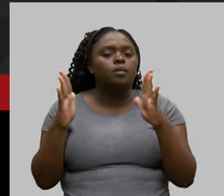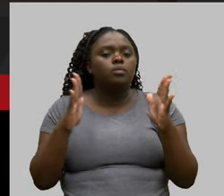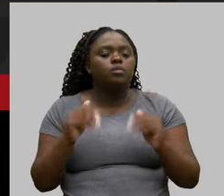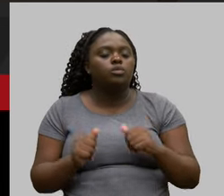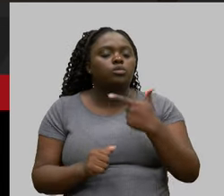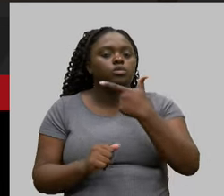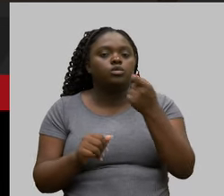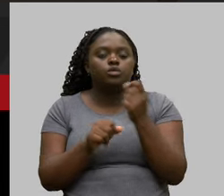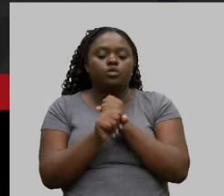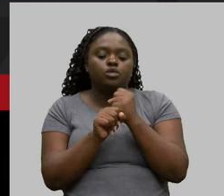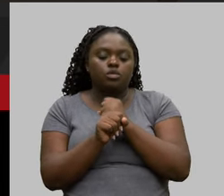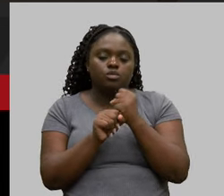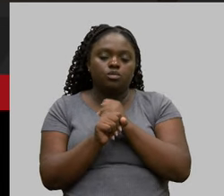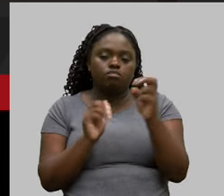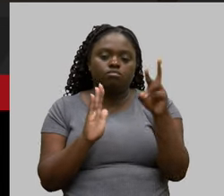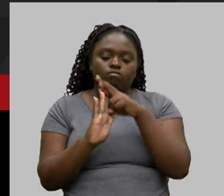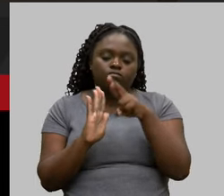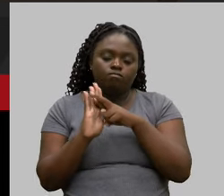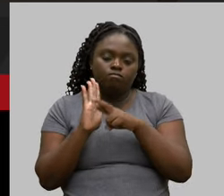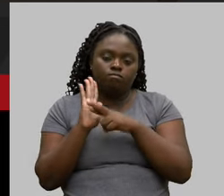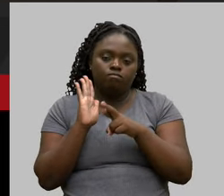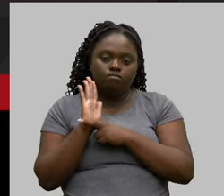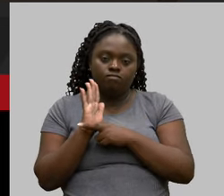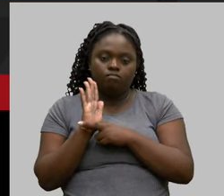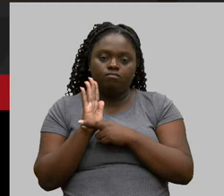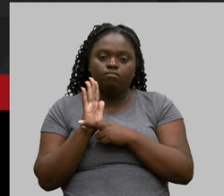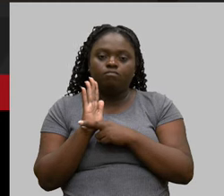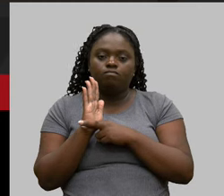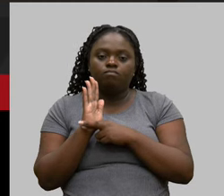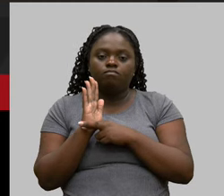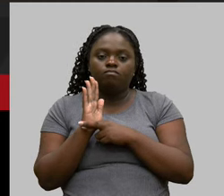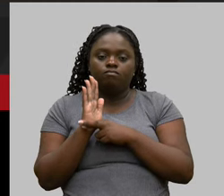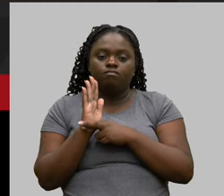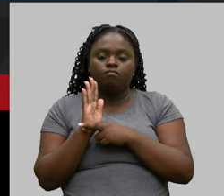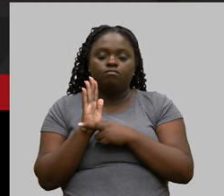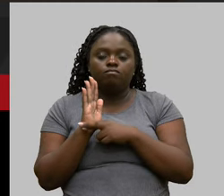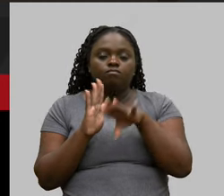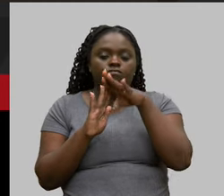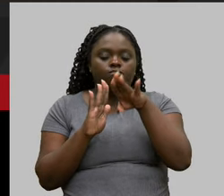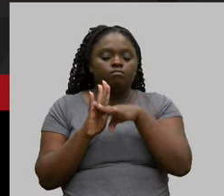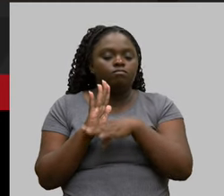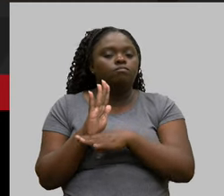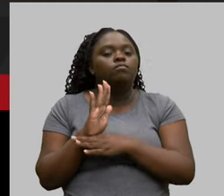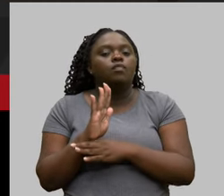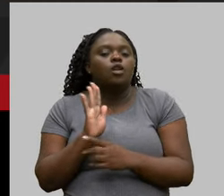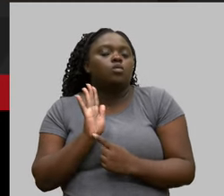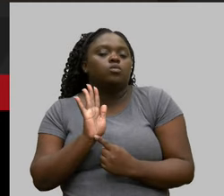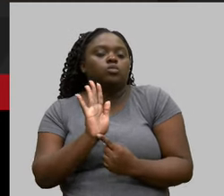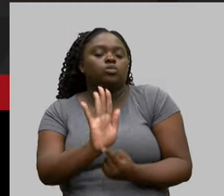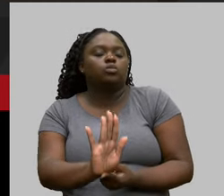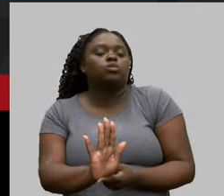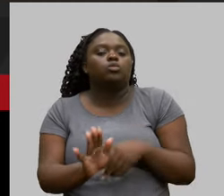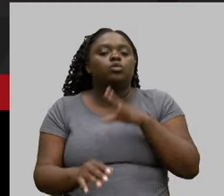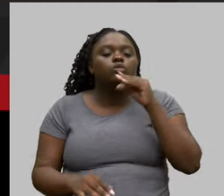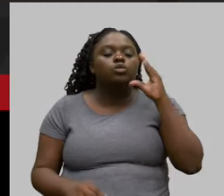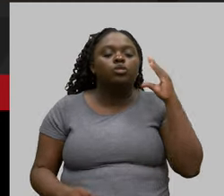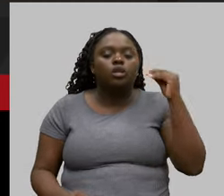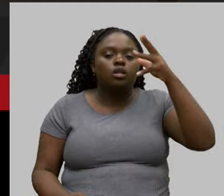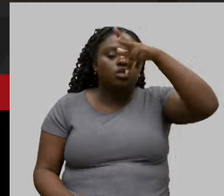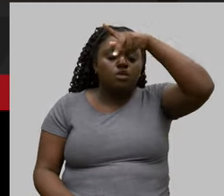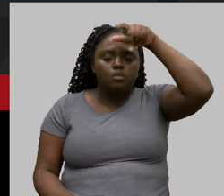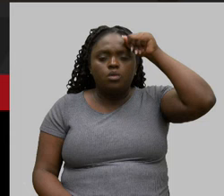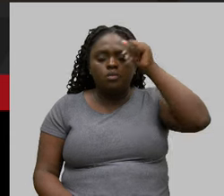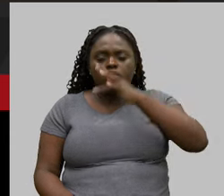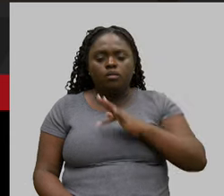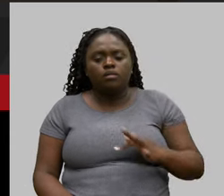anos e as regras constitucionais de benefícios destinadas aos servidores públicos federais